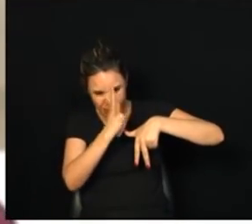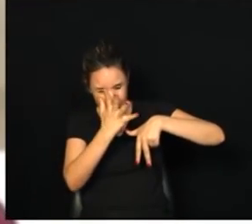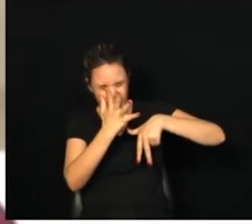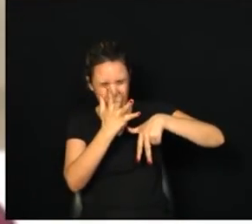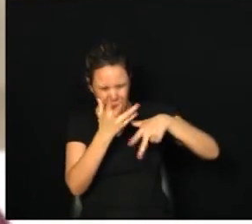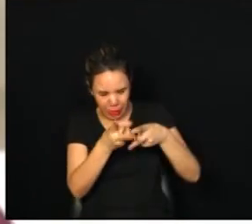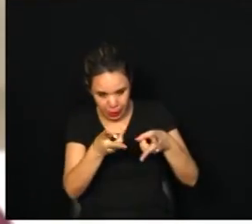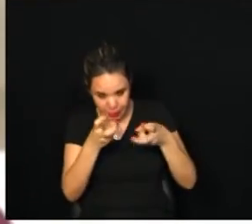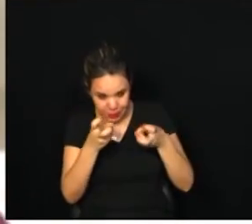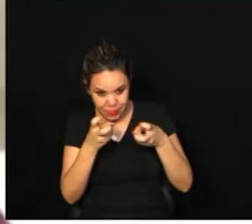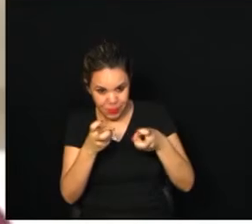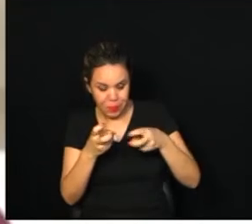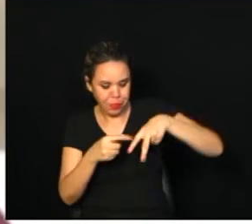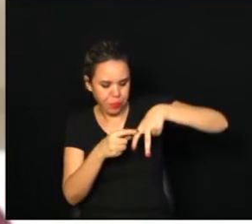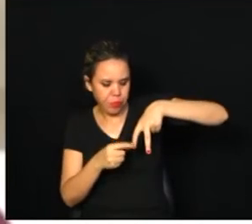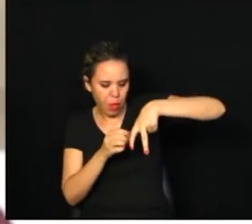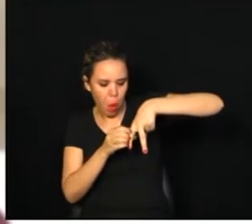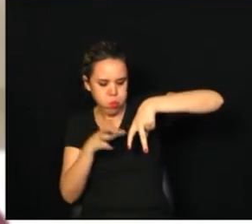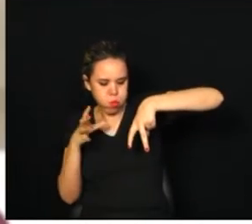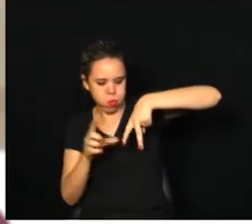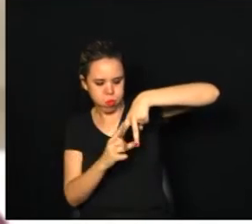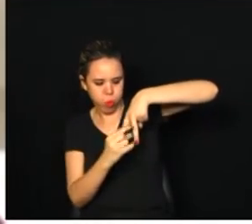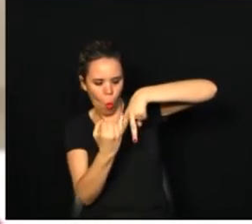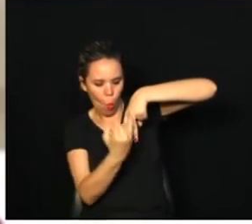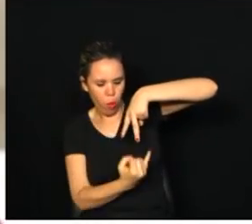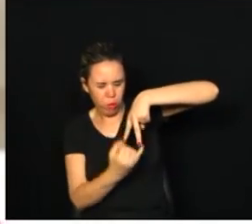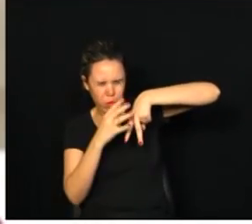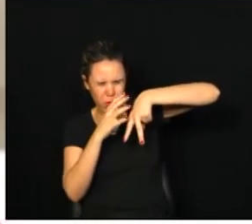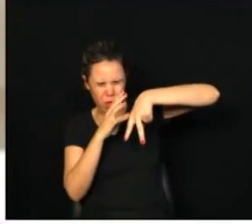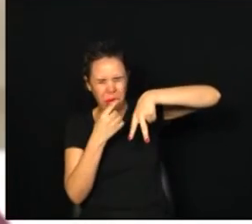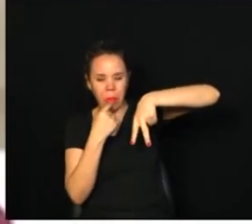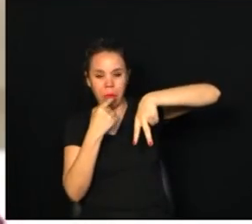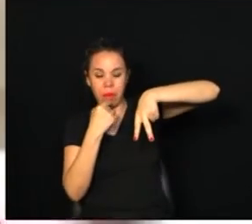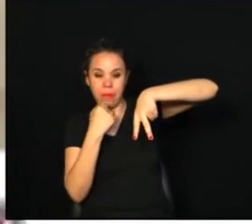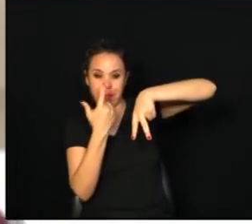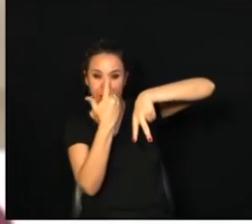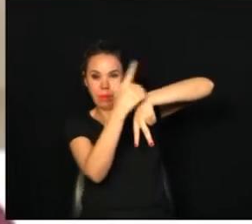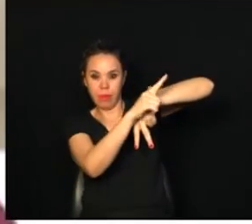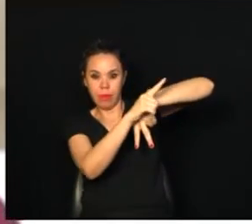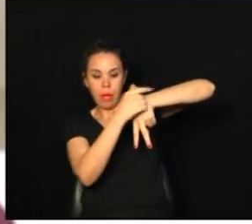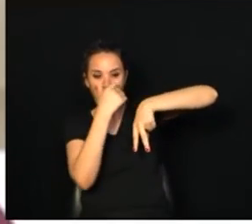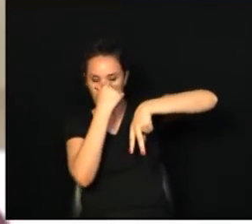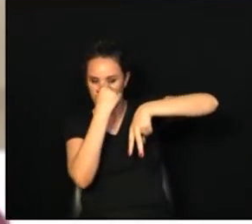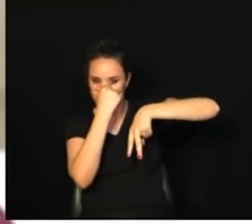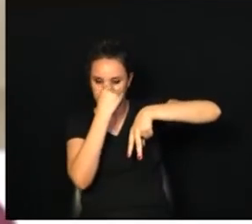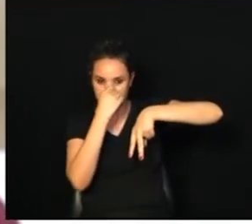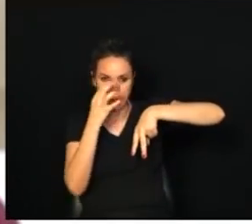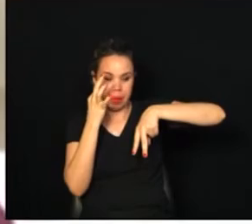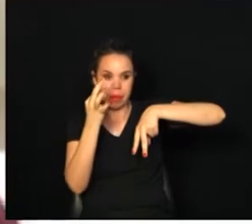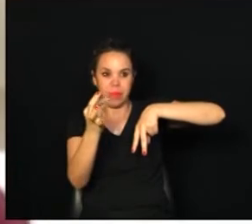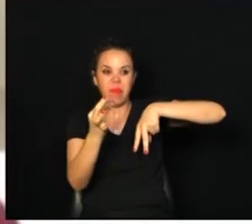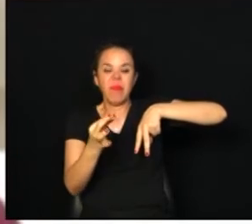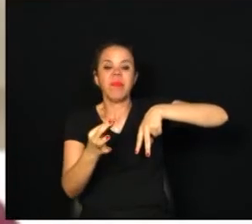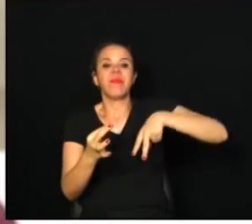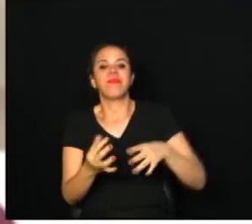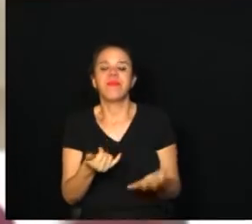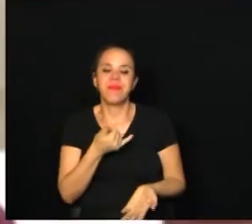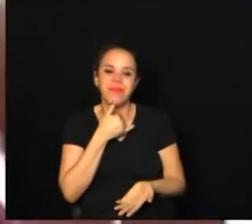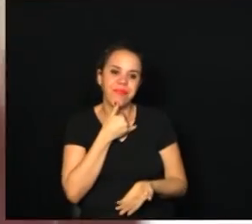corpo, principalmente, então, 75% das tromboses são nos membros inferiores, nas pernas e